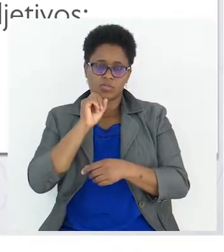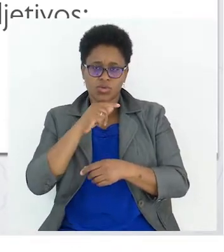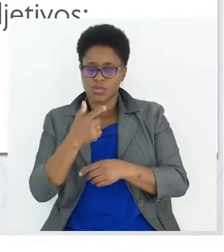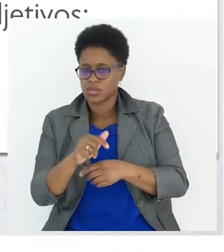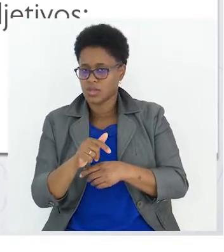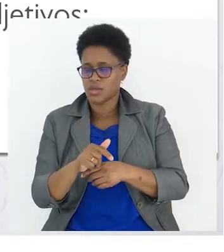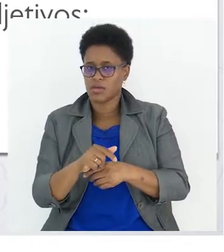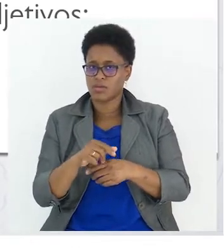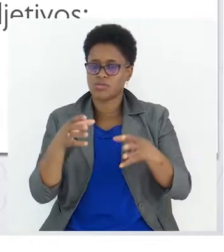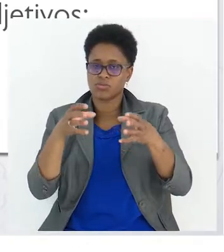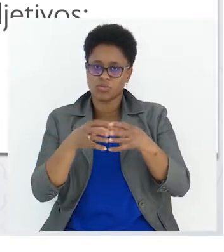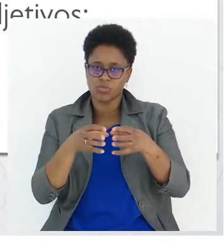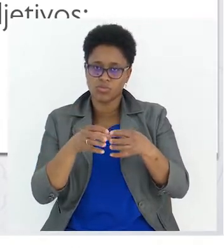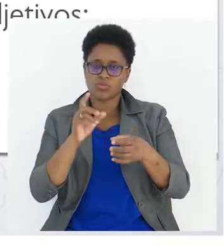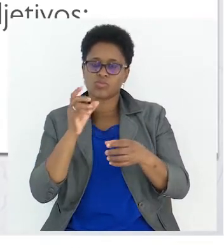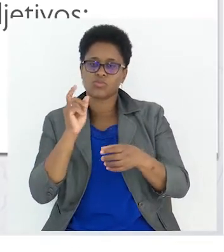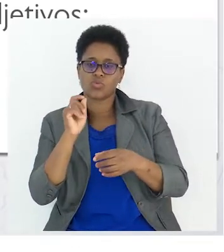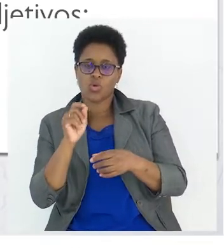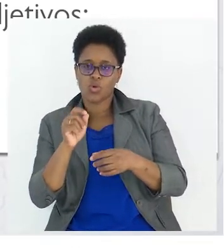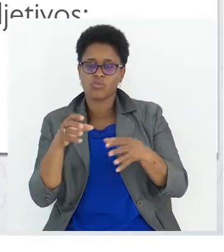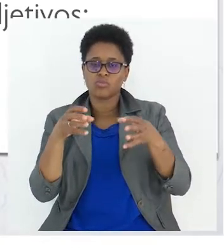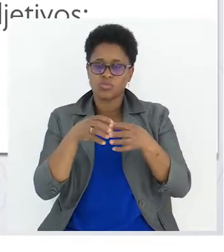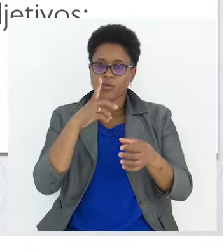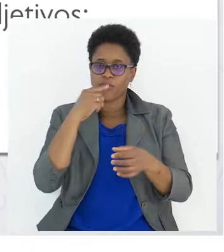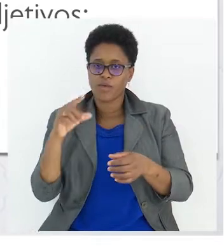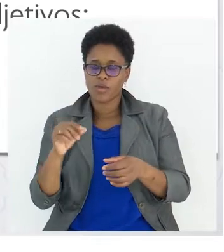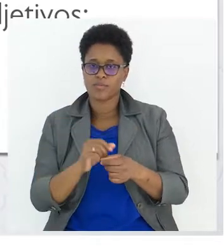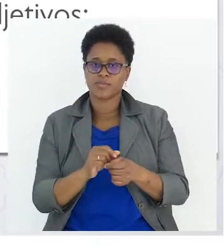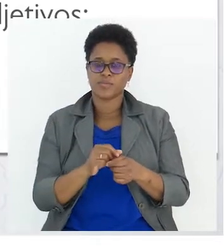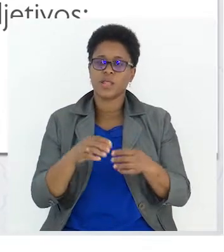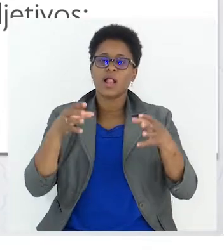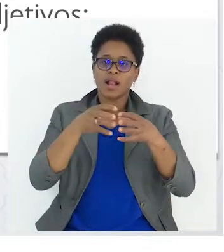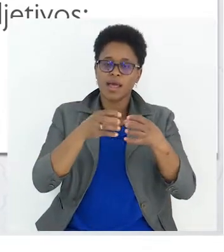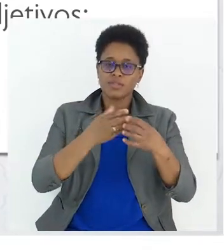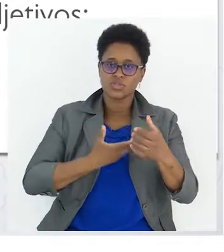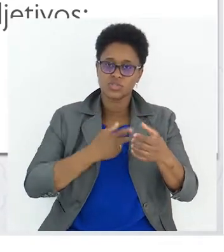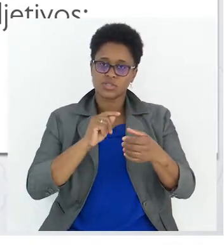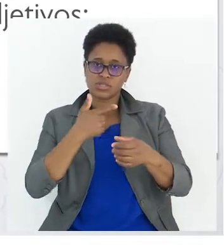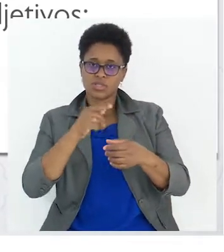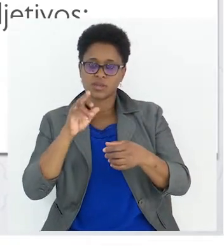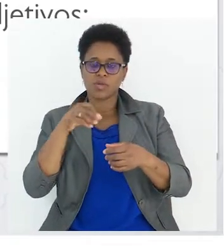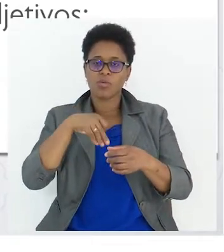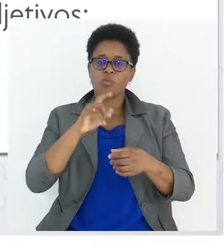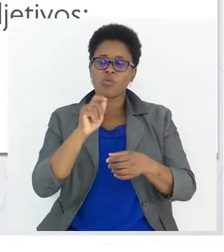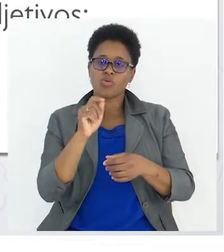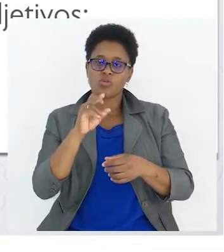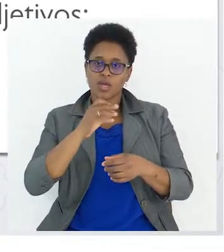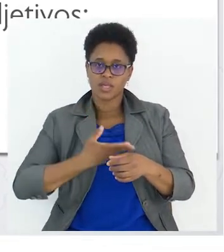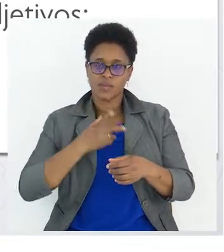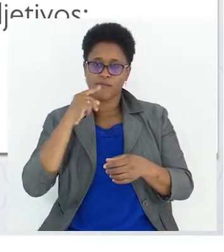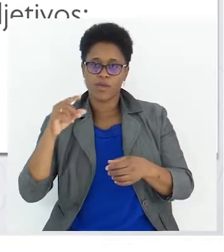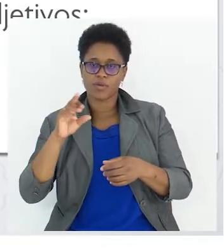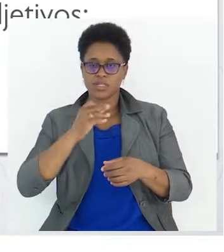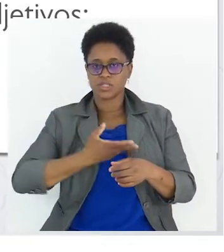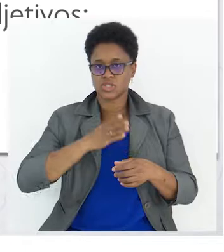dos nomes, podes ter classe dos verbos, classe dos determinantes, pronomes, advérbios,